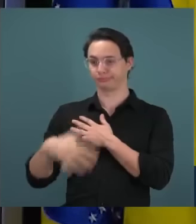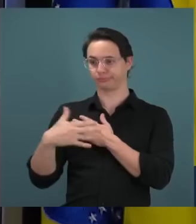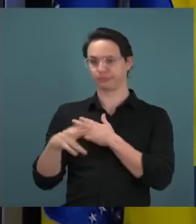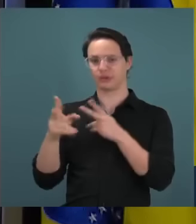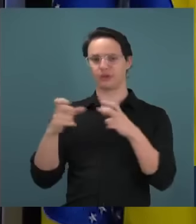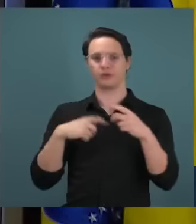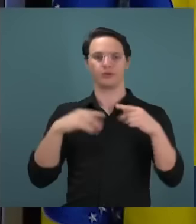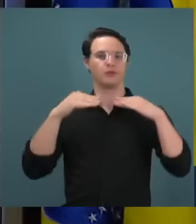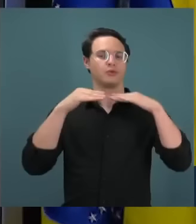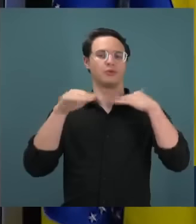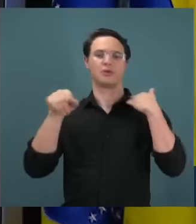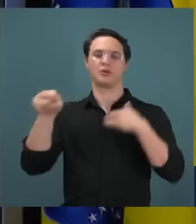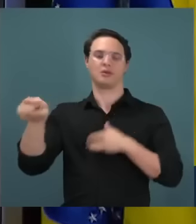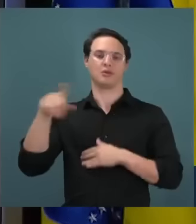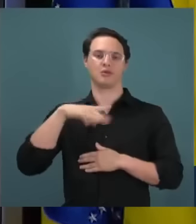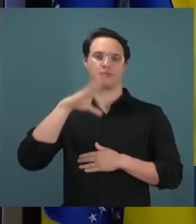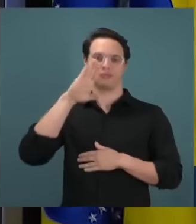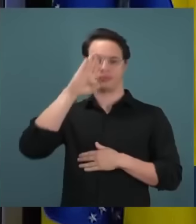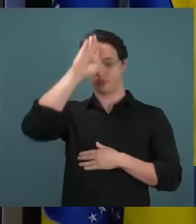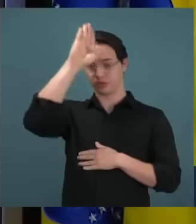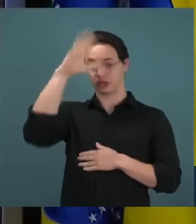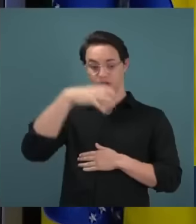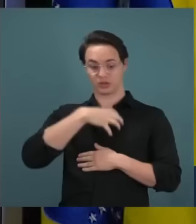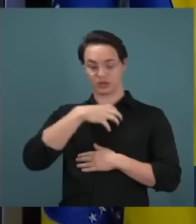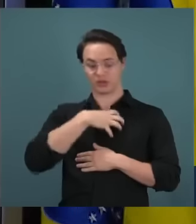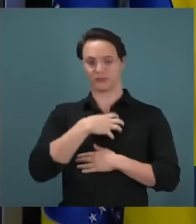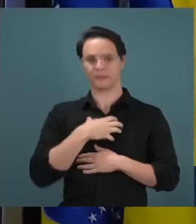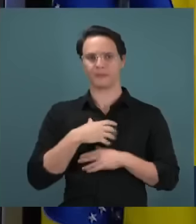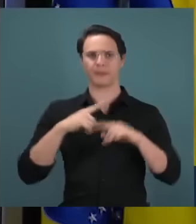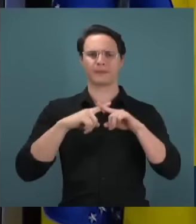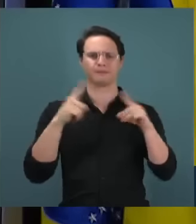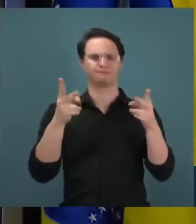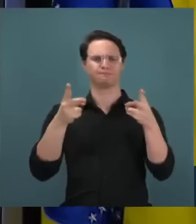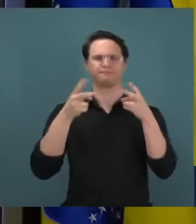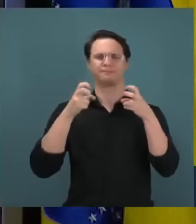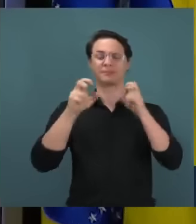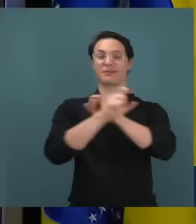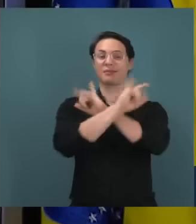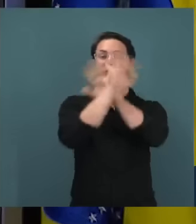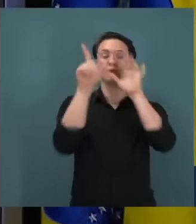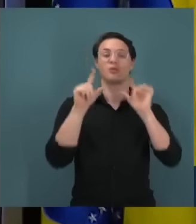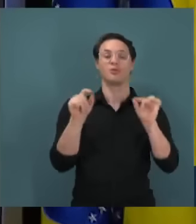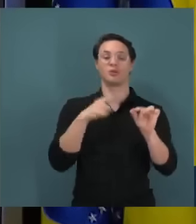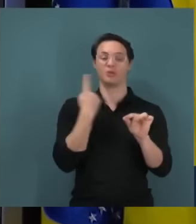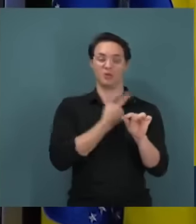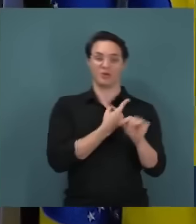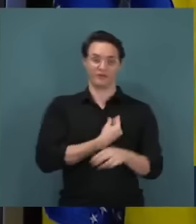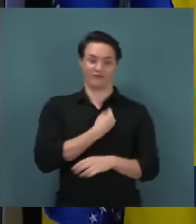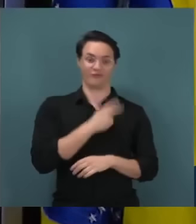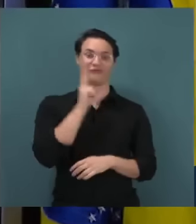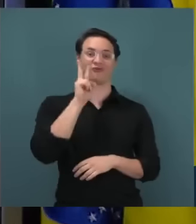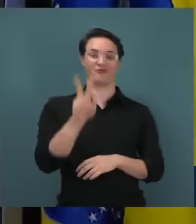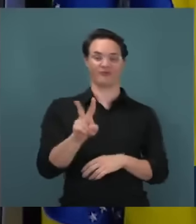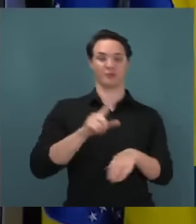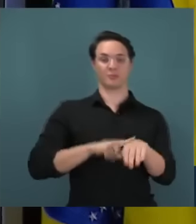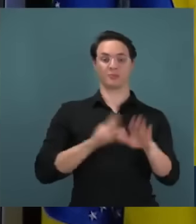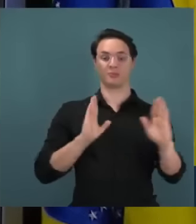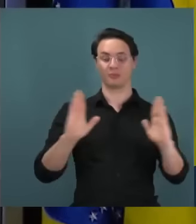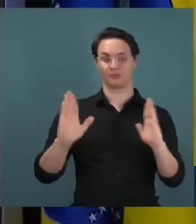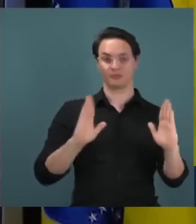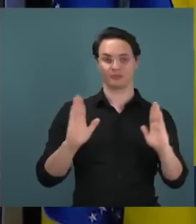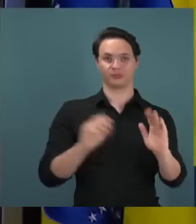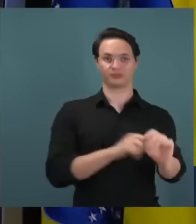Bolsonaro, a forma, mas ficou muito claro o que todo mundo viu durante a eleição. Não podia dizer